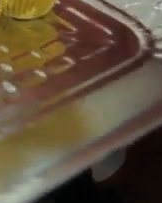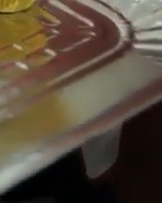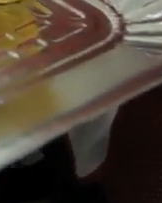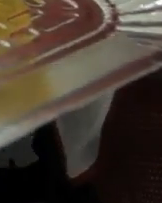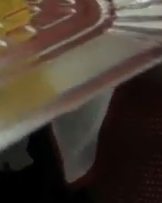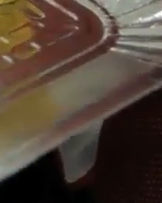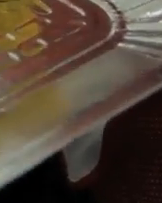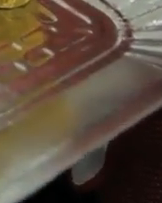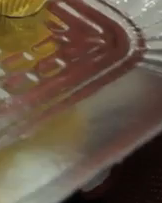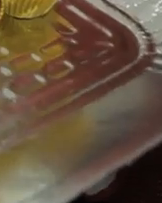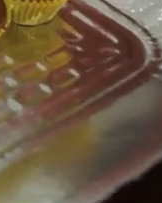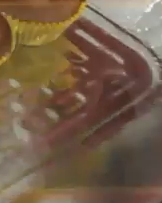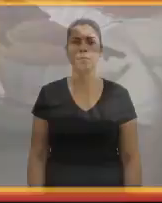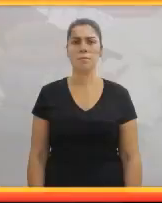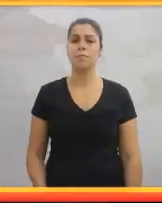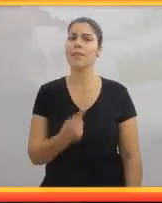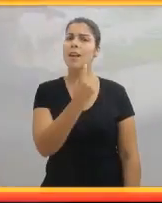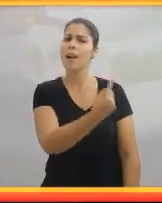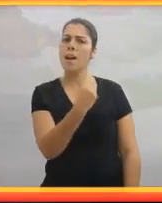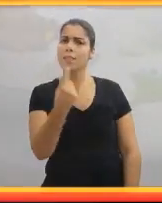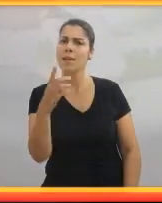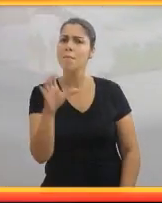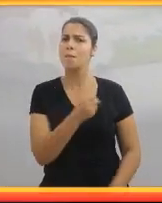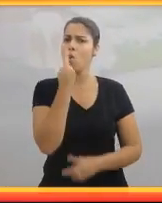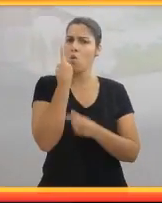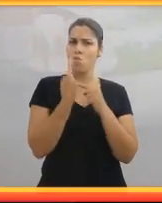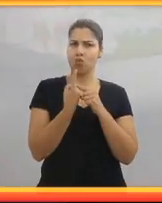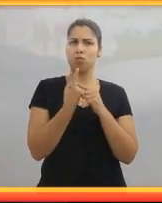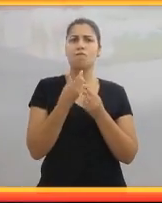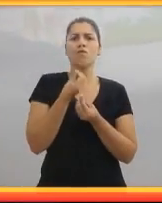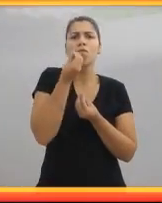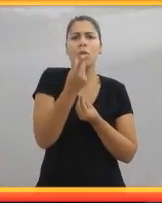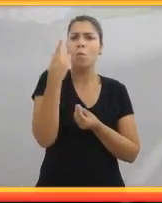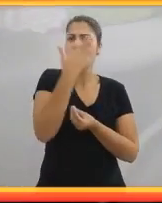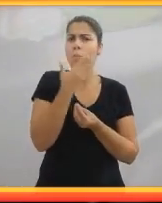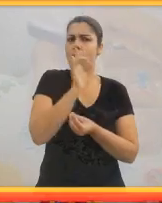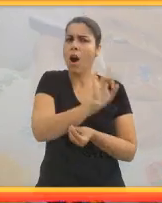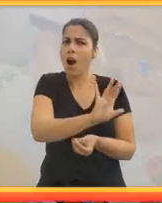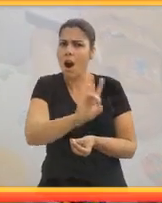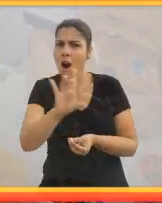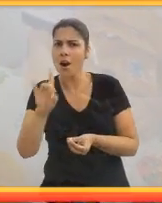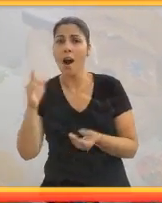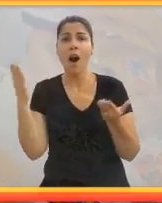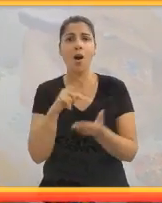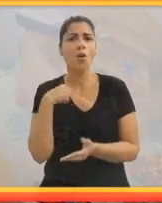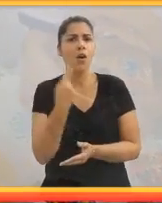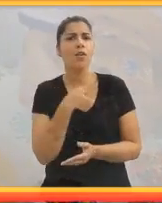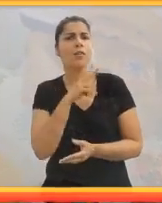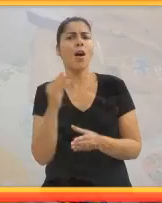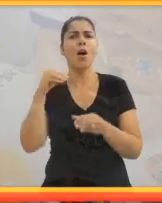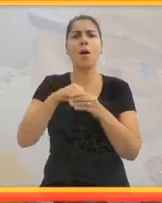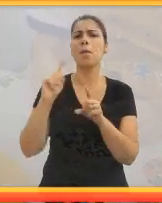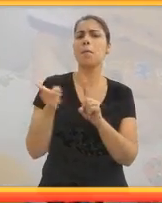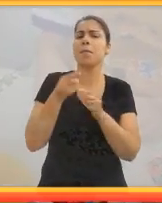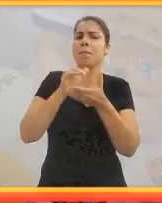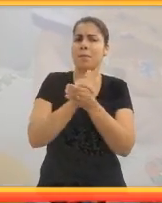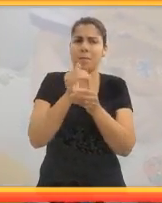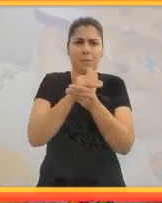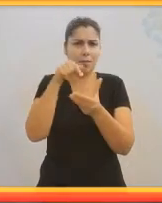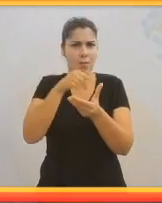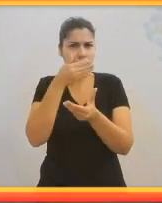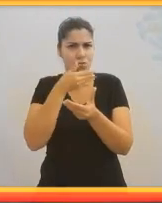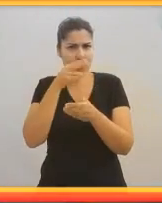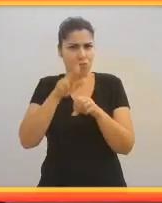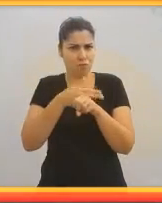serve os alunos que estão sentados à mesa. Cada um vai pegar um. Eu vou dar um bolinho para cada um. Ó. Agora nós vamos colocar